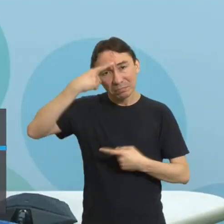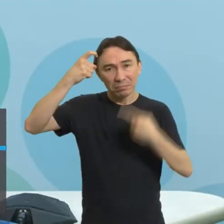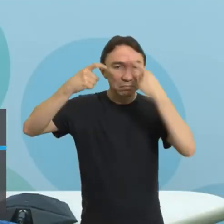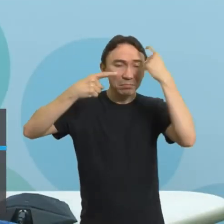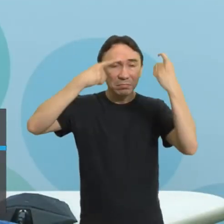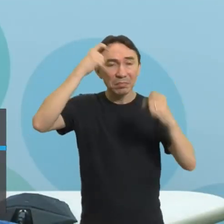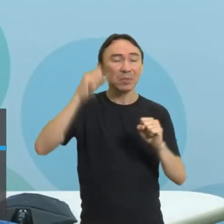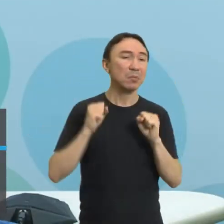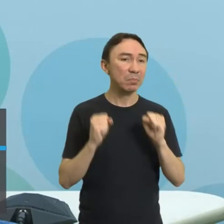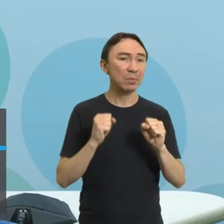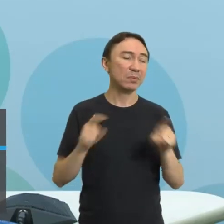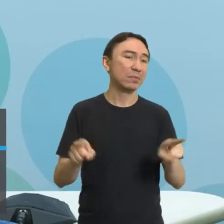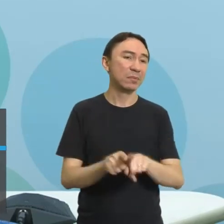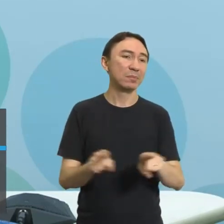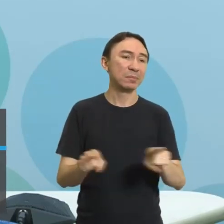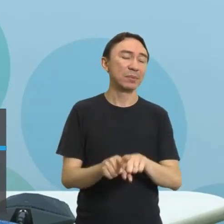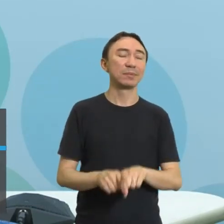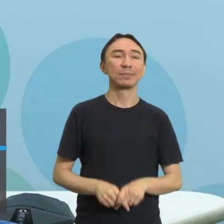vou